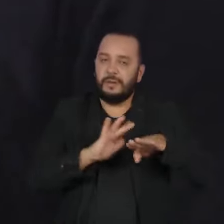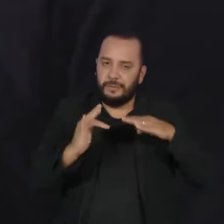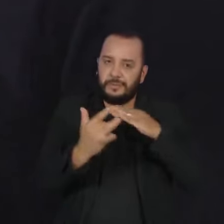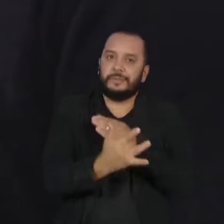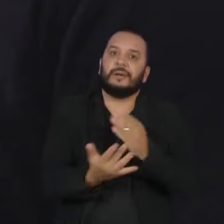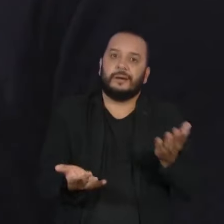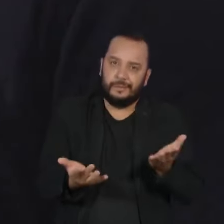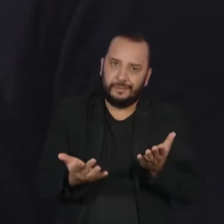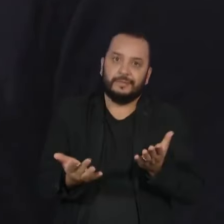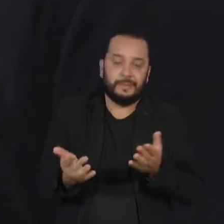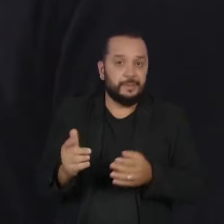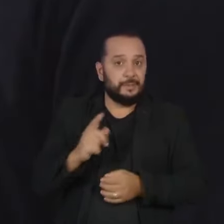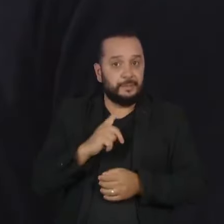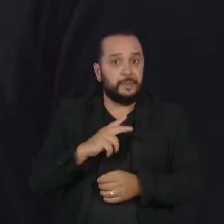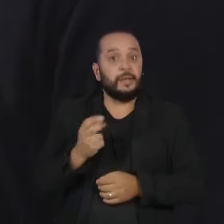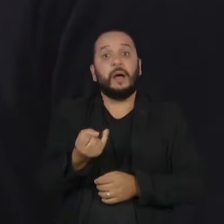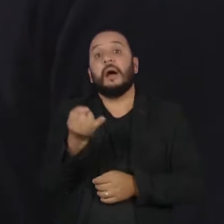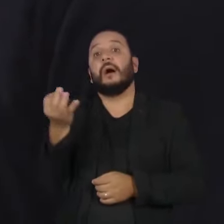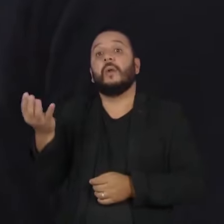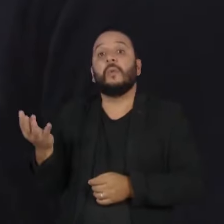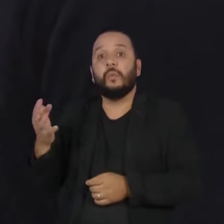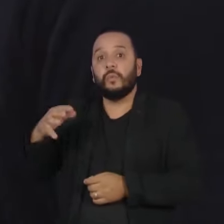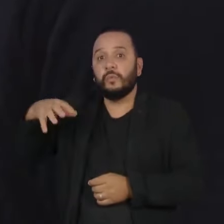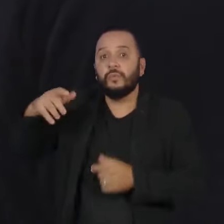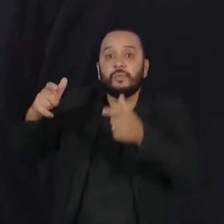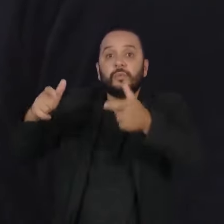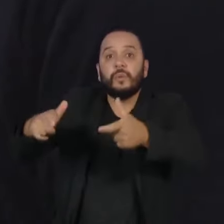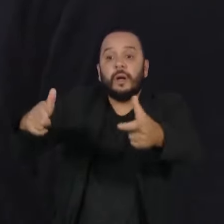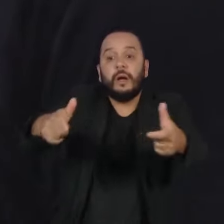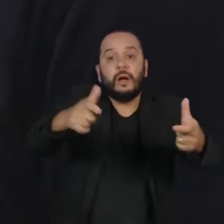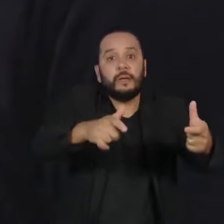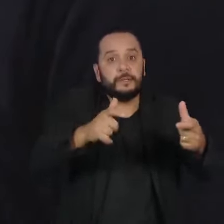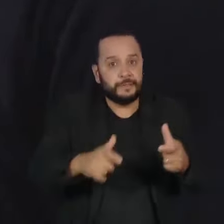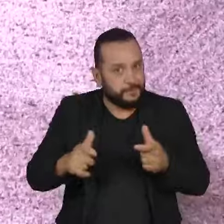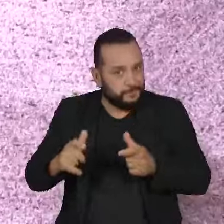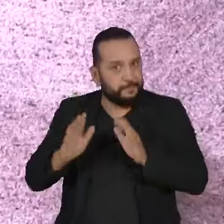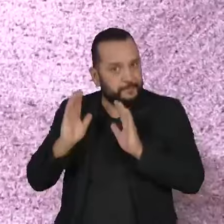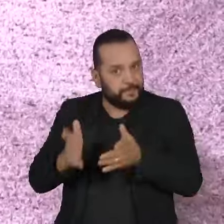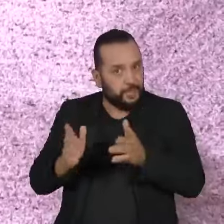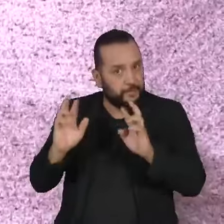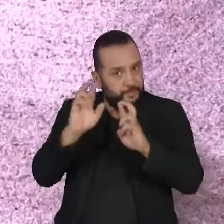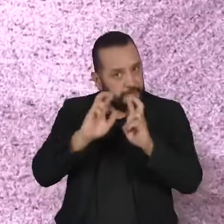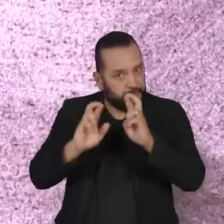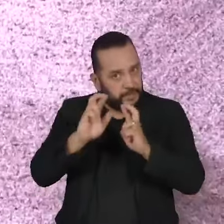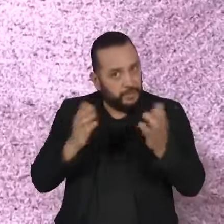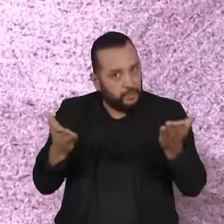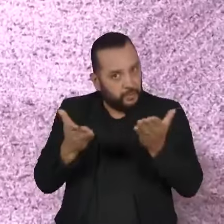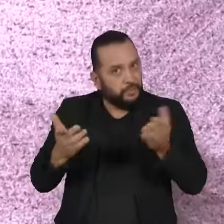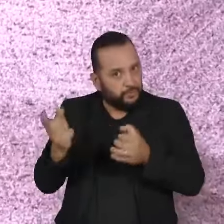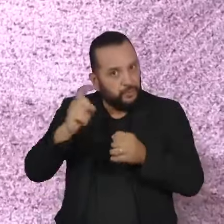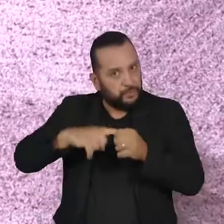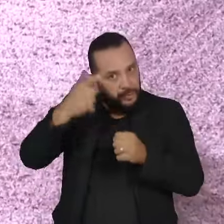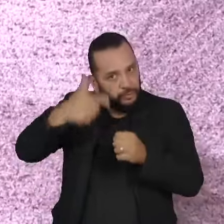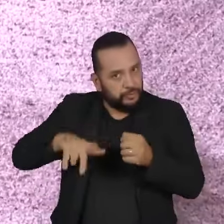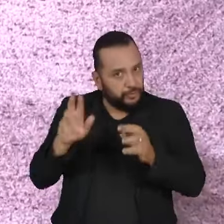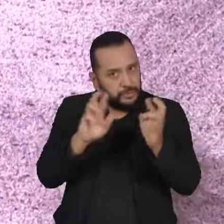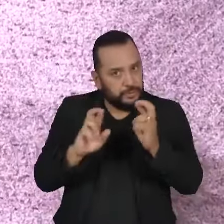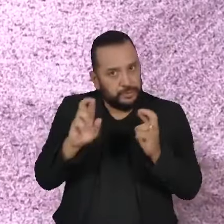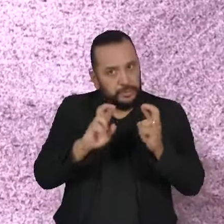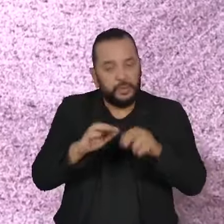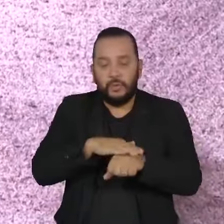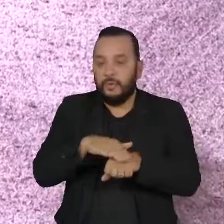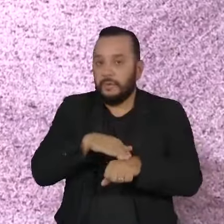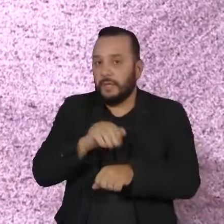revisitar alguns Alguns dos estabelecimentos que foram fiscalizados hoje eu vou conversar agora com Alan que é chefe da